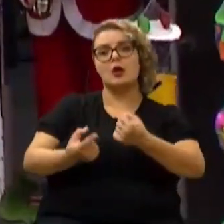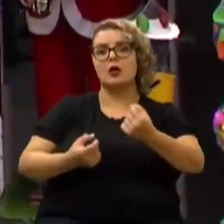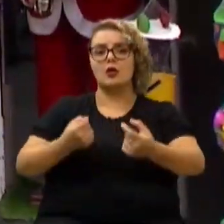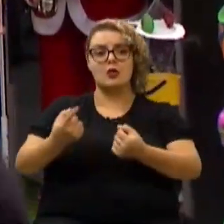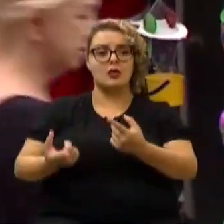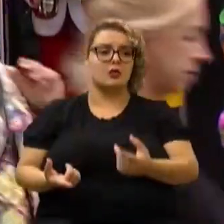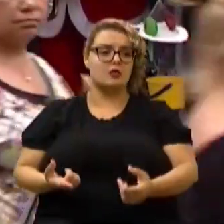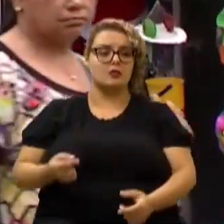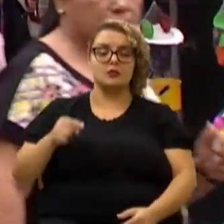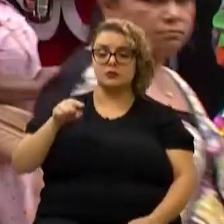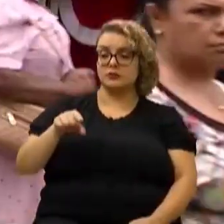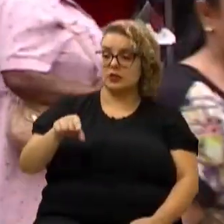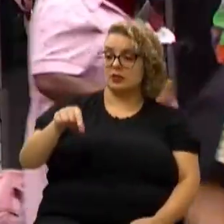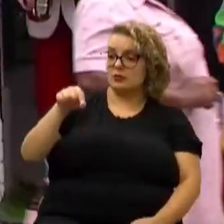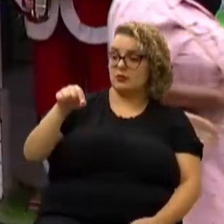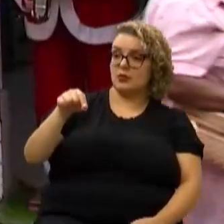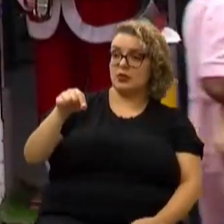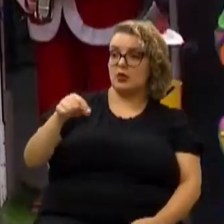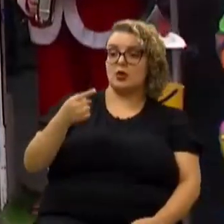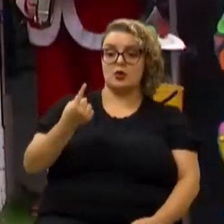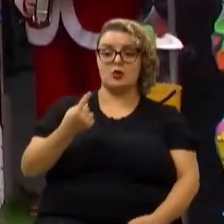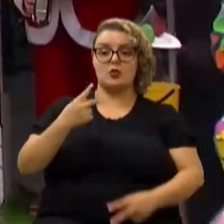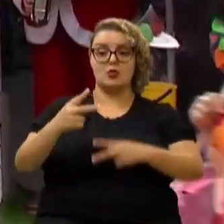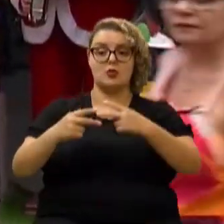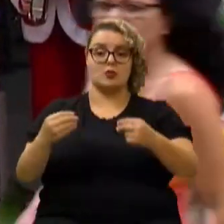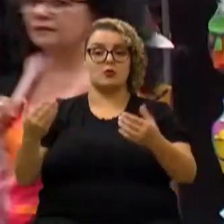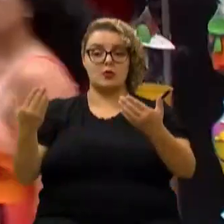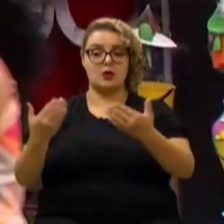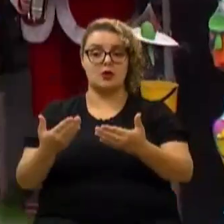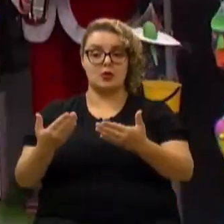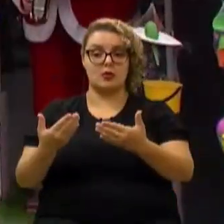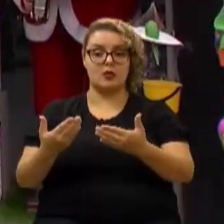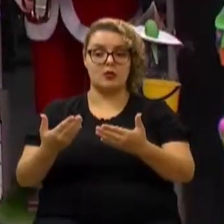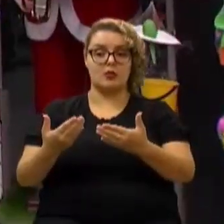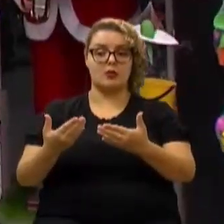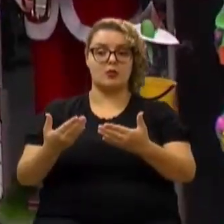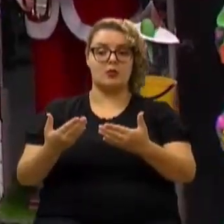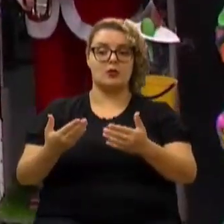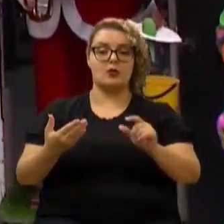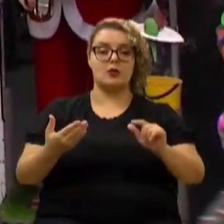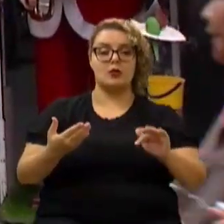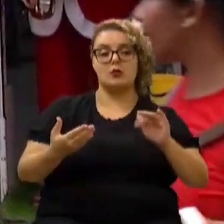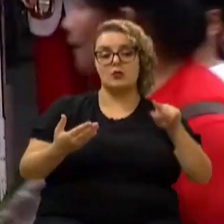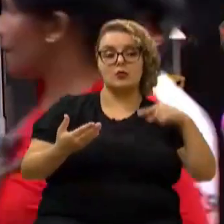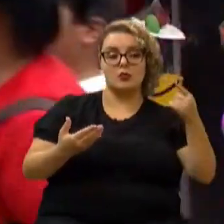algumas brincadeiras. Olha, você prefere ganhar um presente agora,